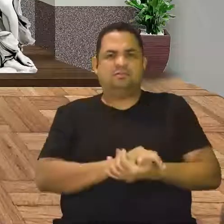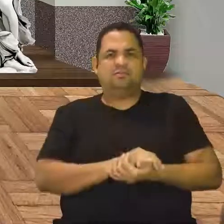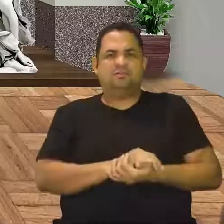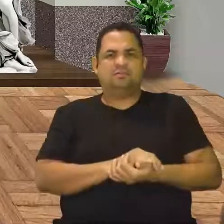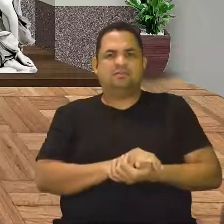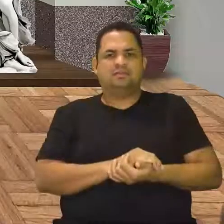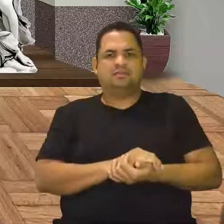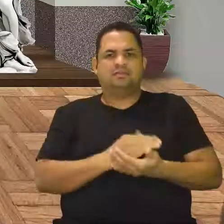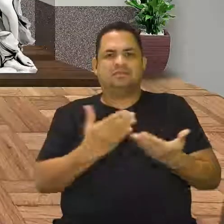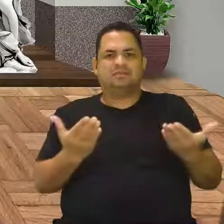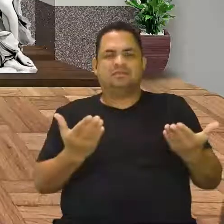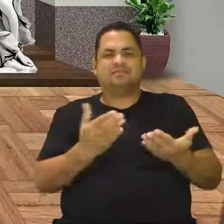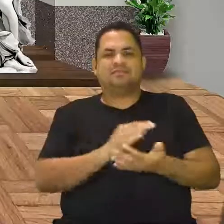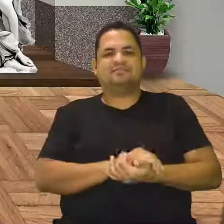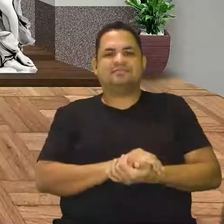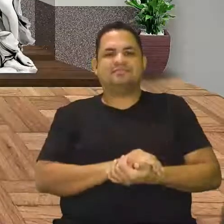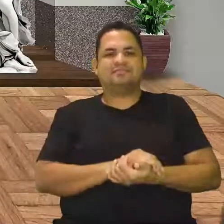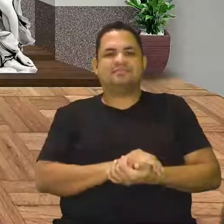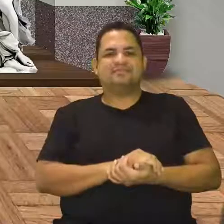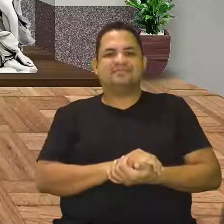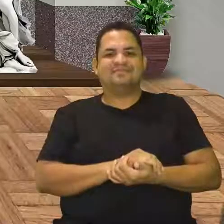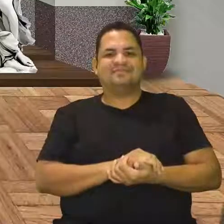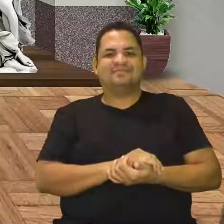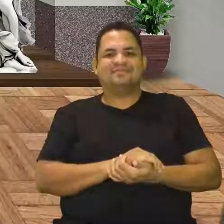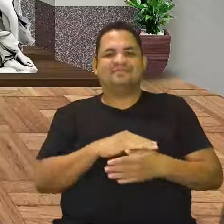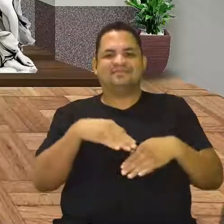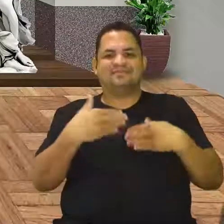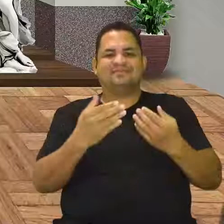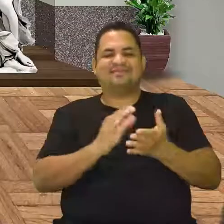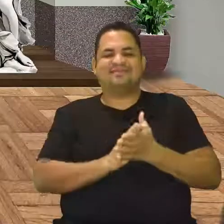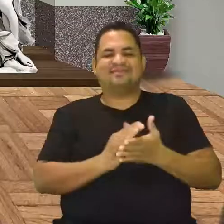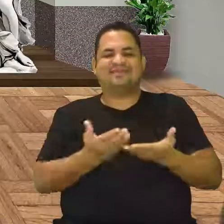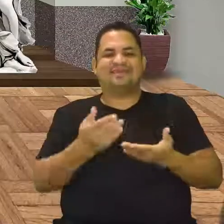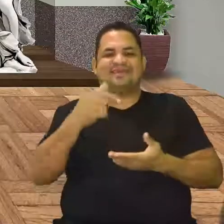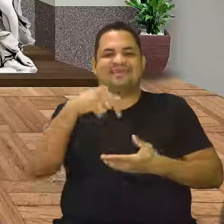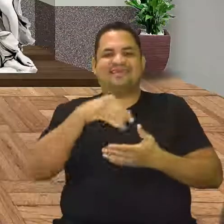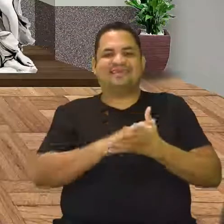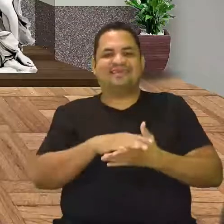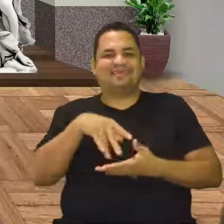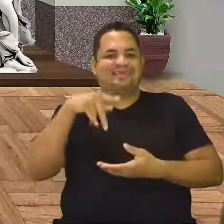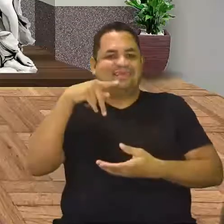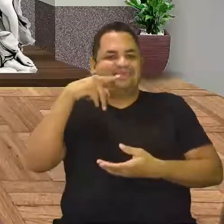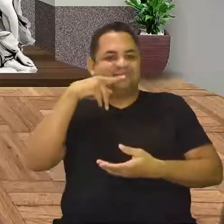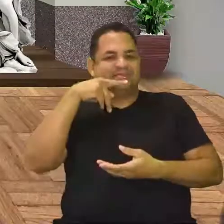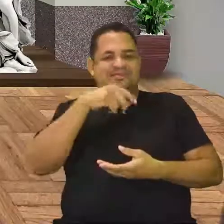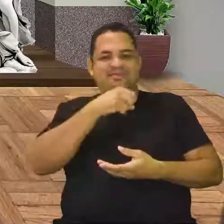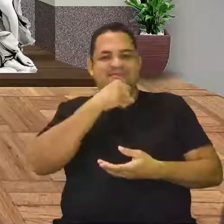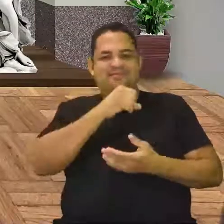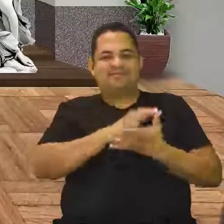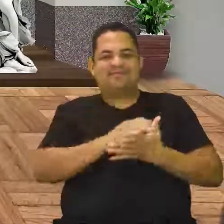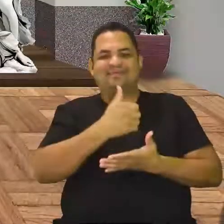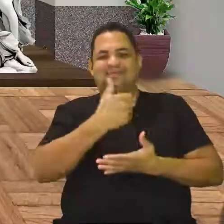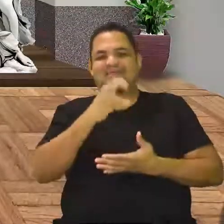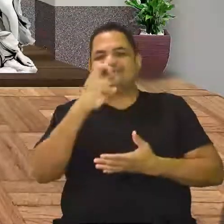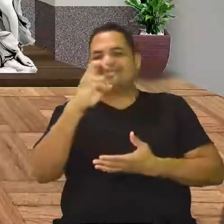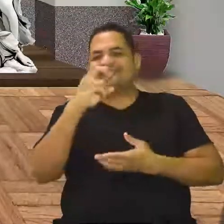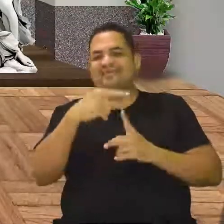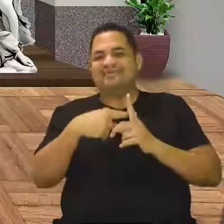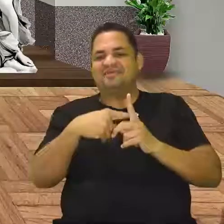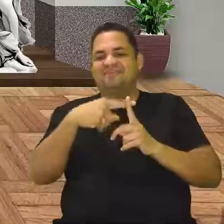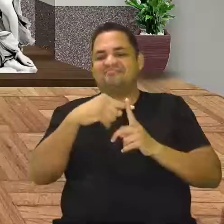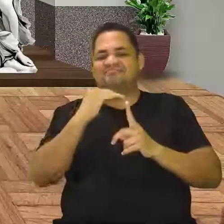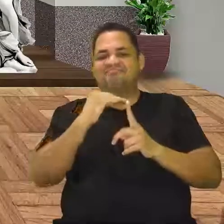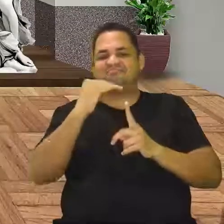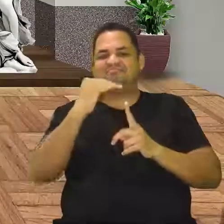uma friagem aqui para nós dessa meu quando eu chegar a 15 graus positivos Nossa tô muito engraçado tudo